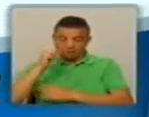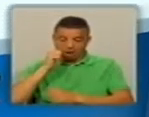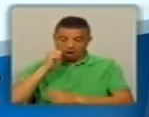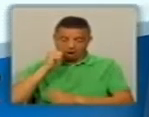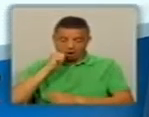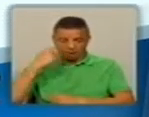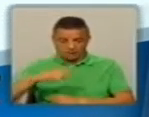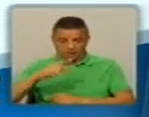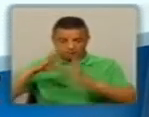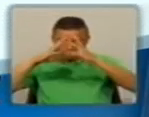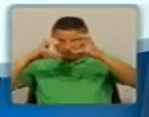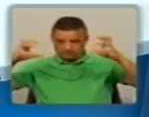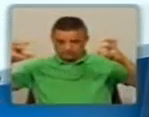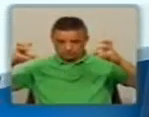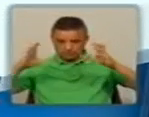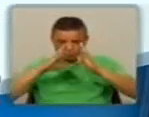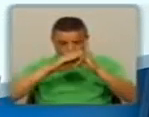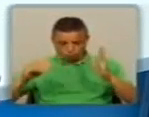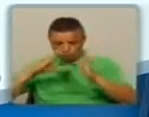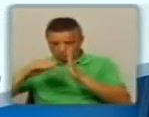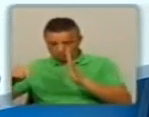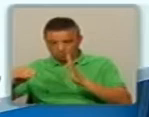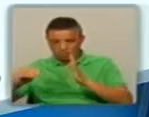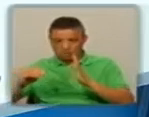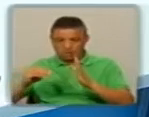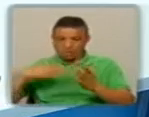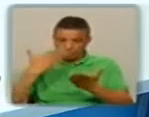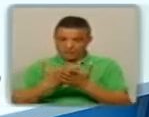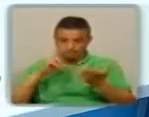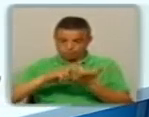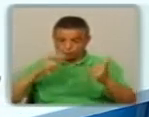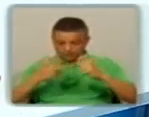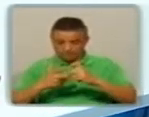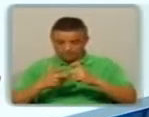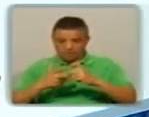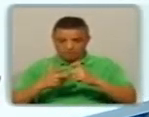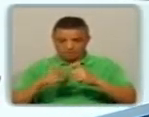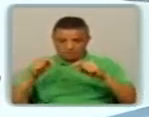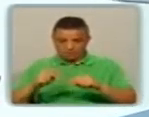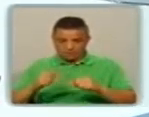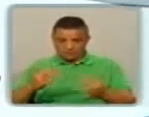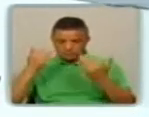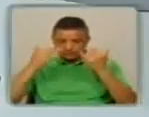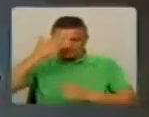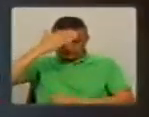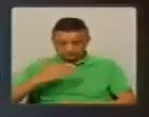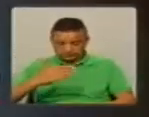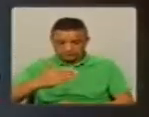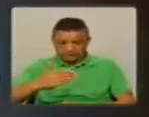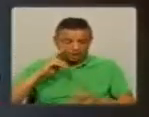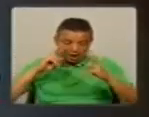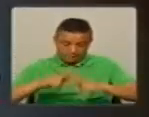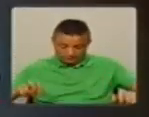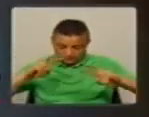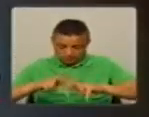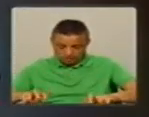quando a neblina se mete nos seus modelos, aquilo pode dar problemas. E, curiosamente, uma das notícias da semana também passa por uma investigação feita